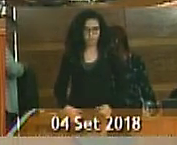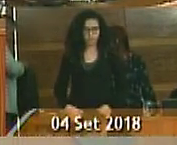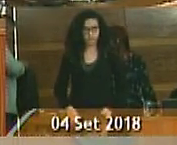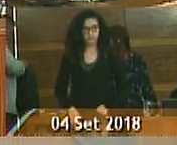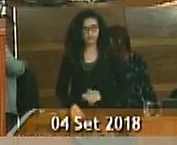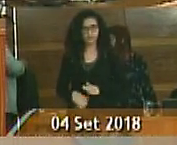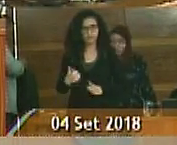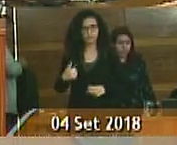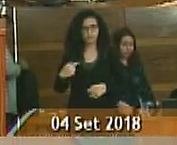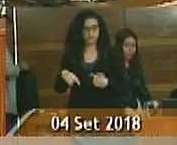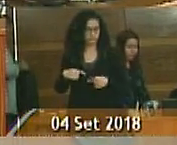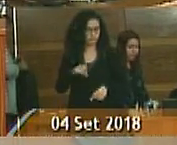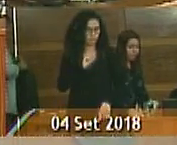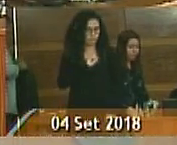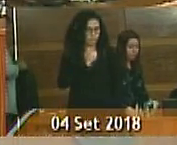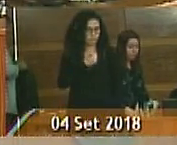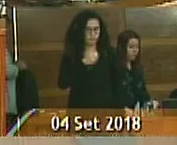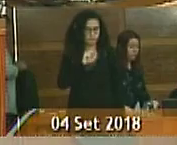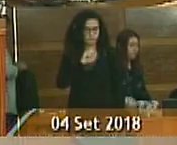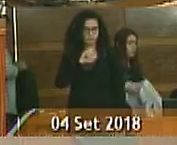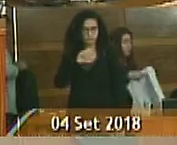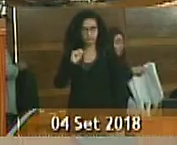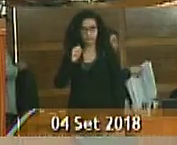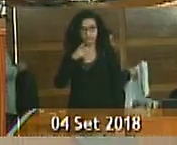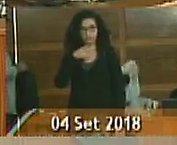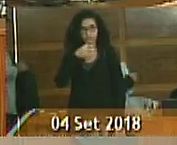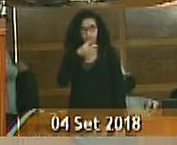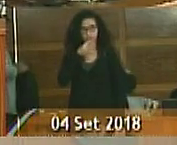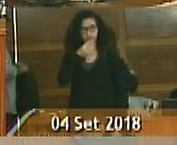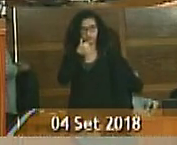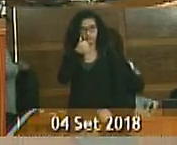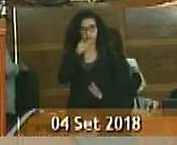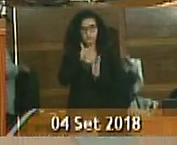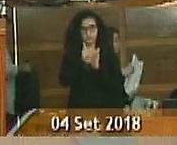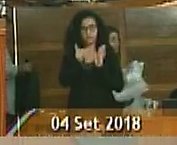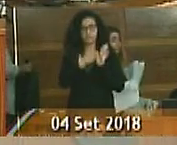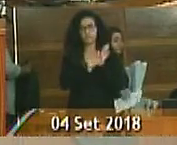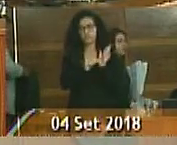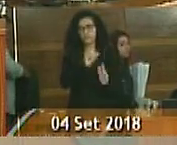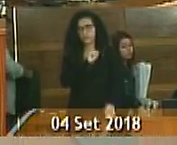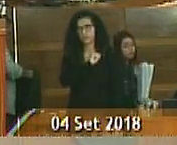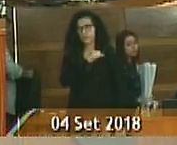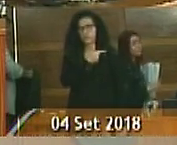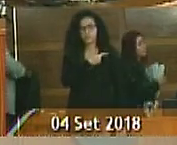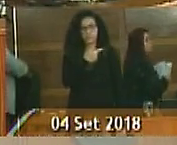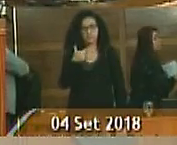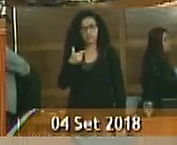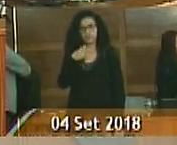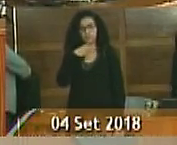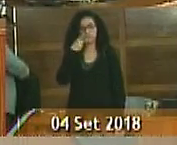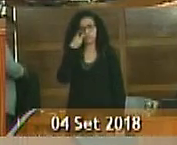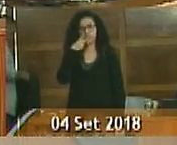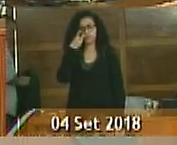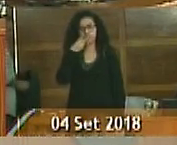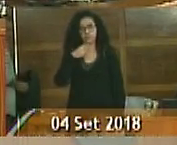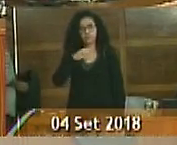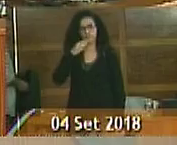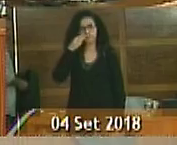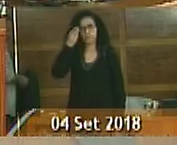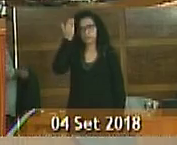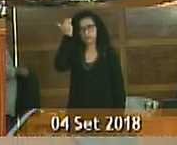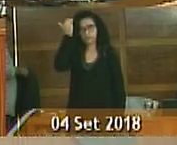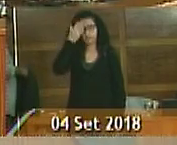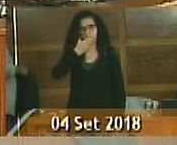Em primeira discussão, parecer 188, opinando favoravelmente a aprovação do projeto de decreto legislativo 22/2018, de autoria do vereador Marquinhos